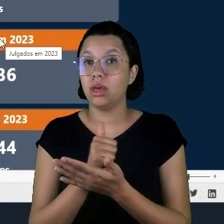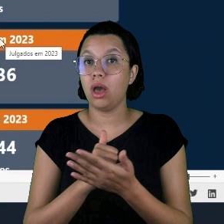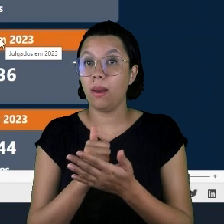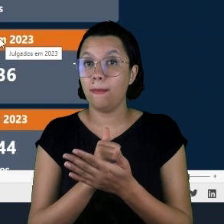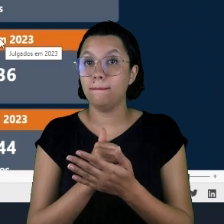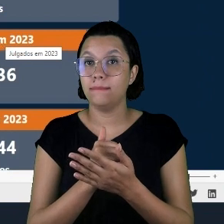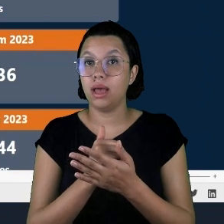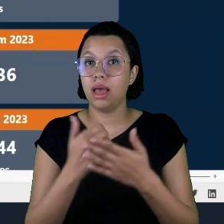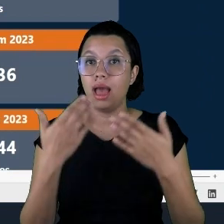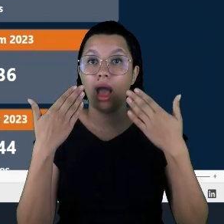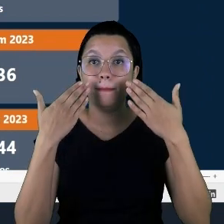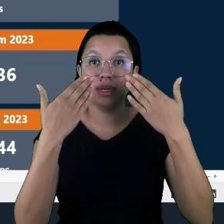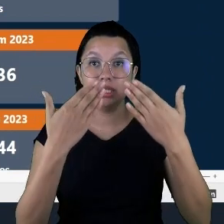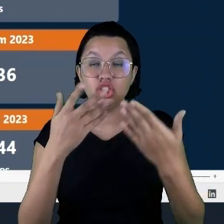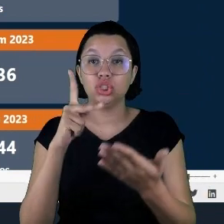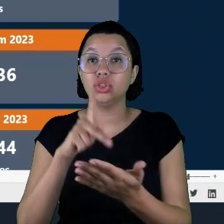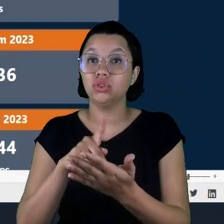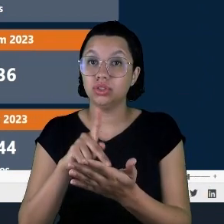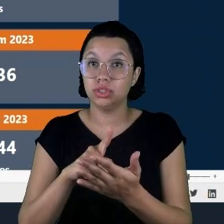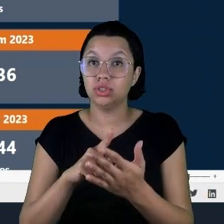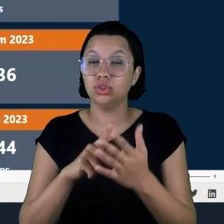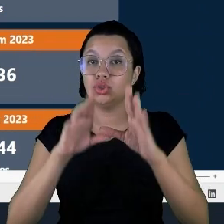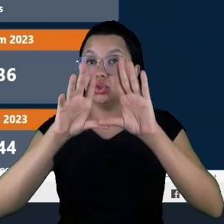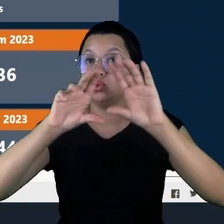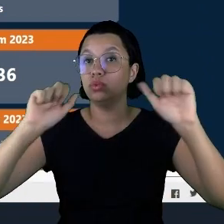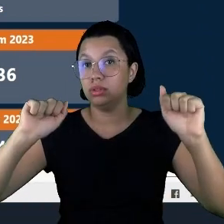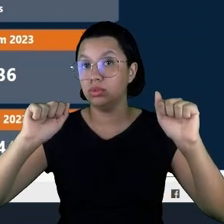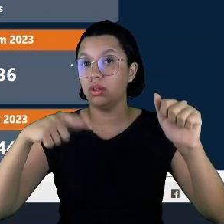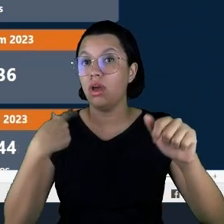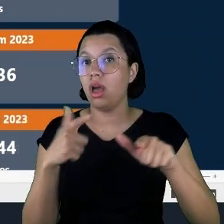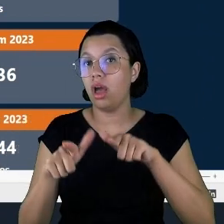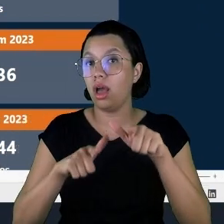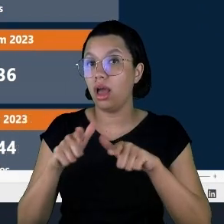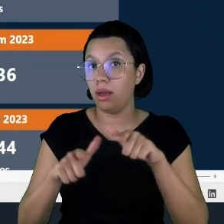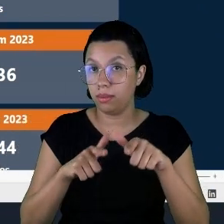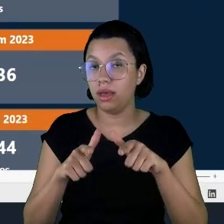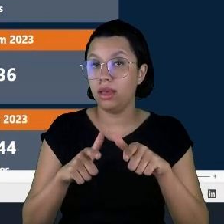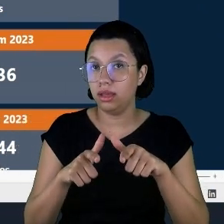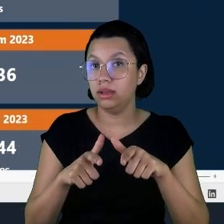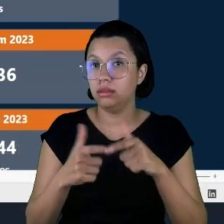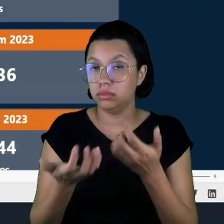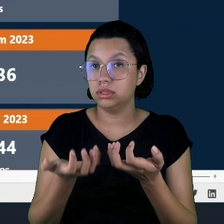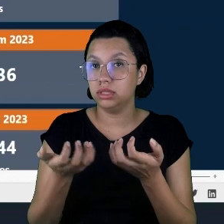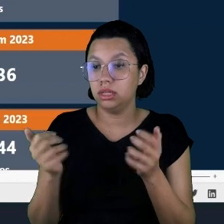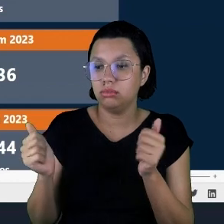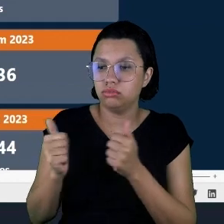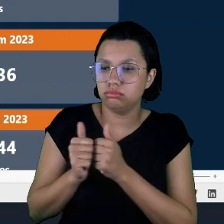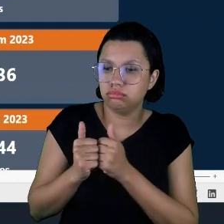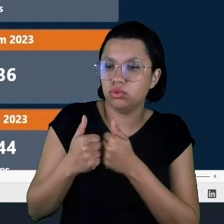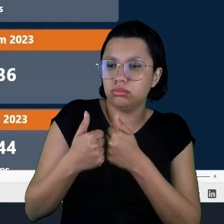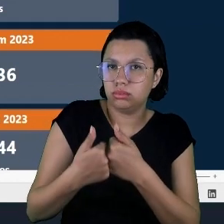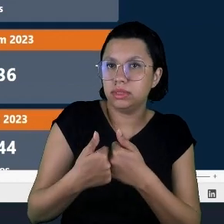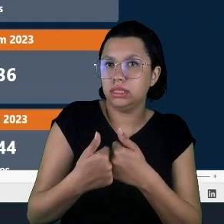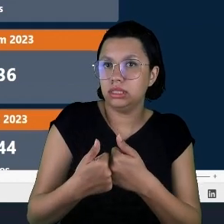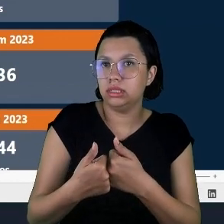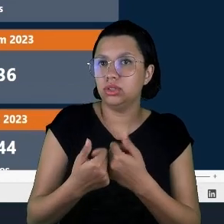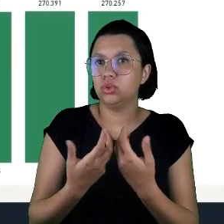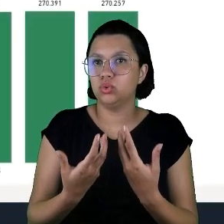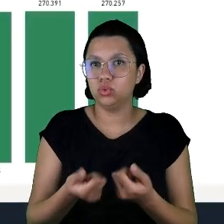base reflita a realidade do tribunal. E nós estamos trabalhando e contamos com o auxílio de vocês aí na medida do